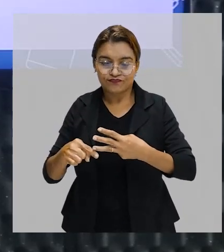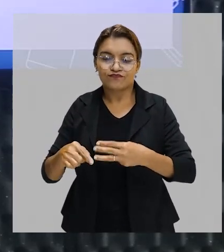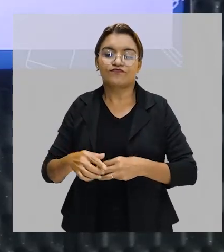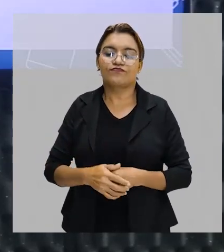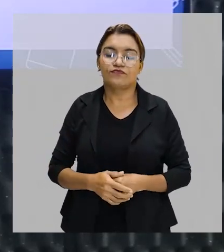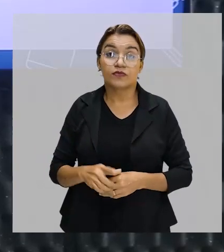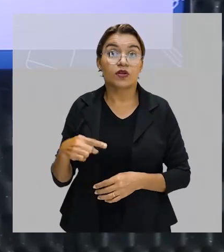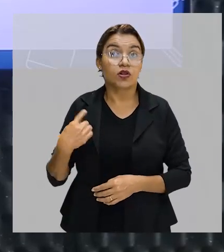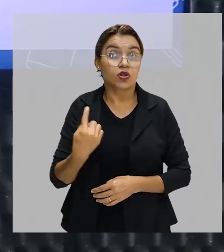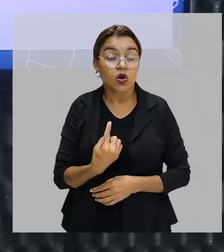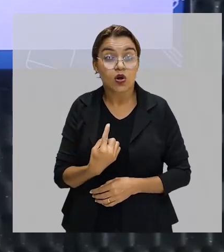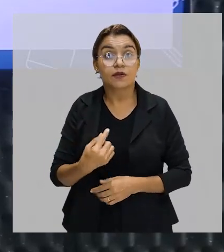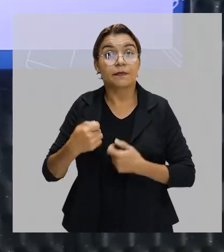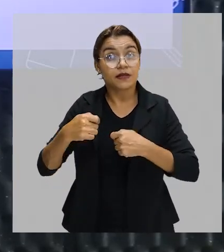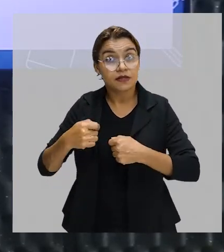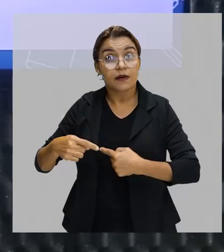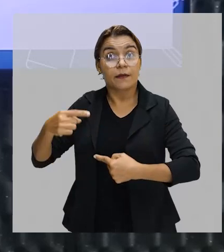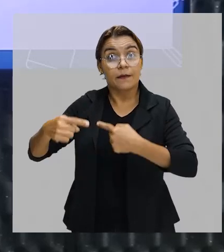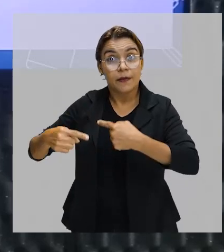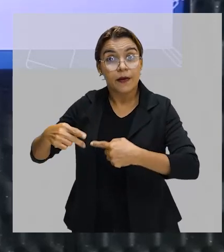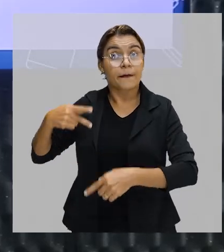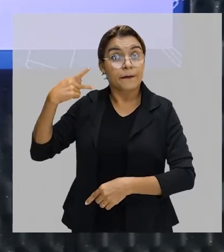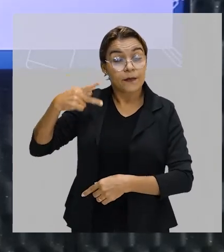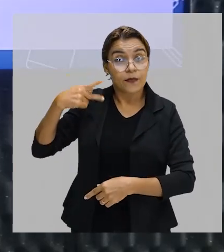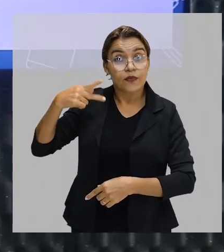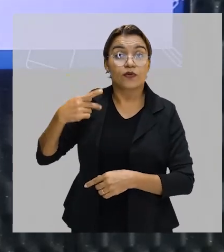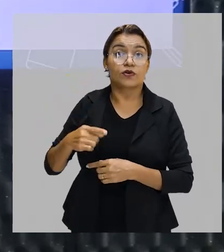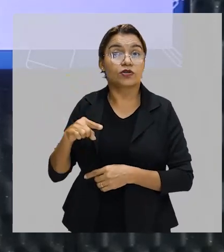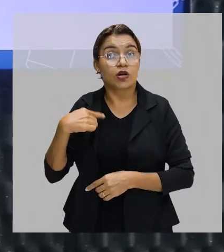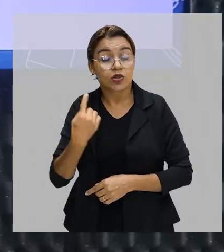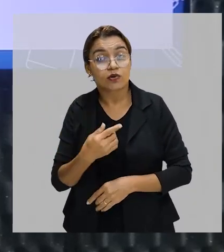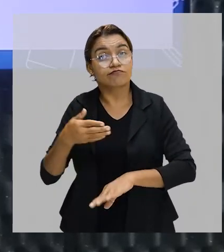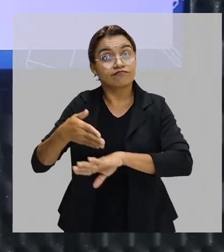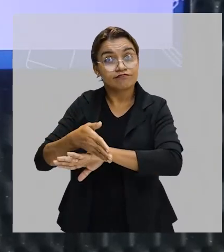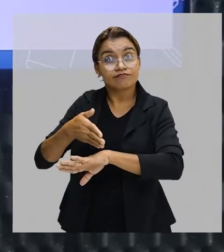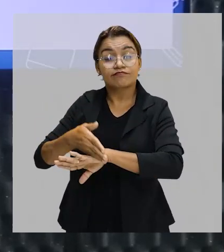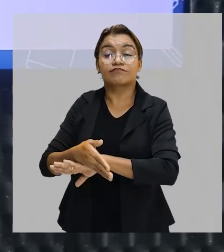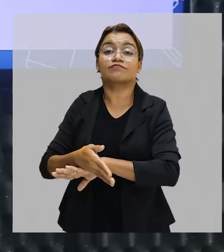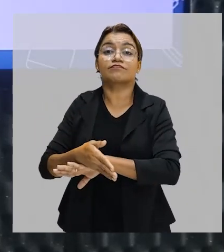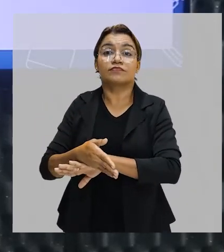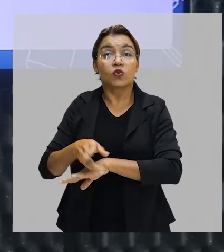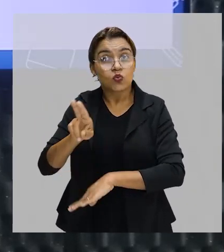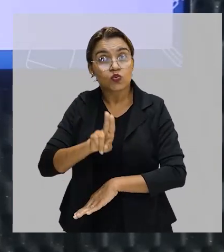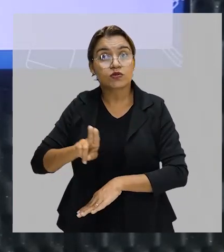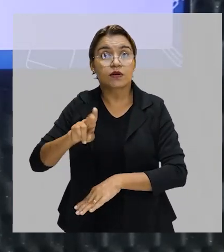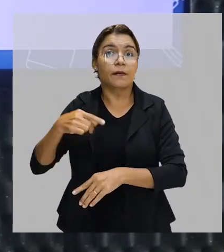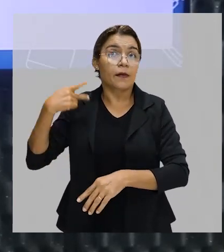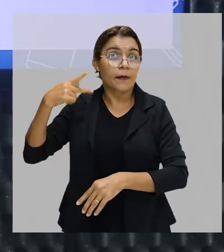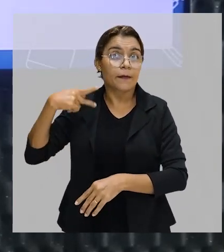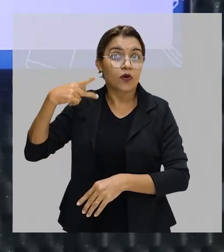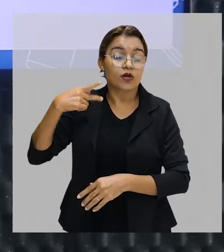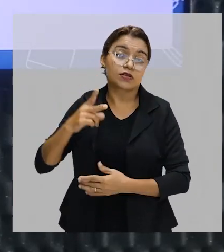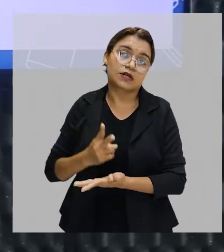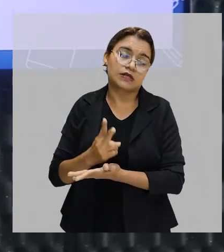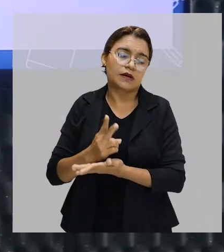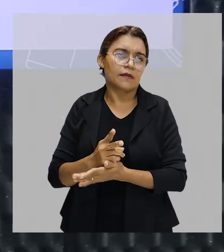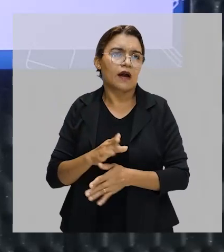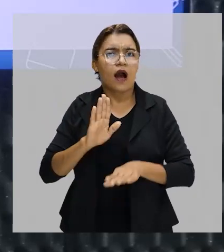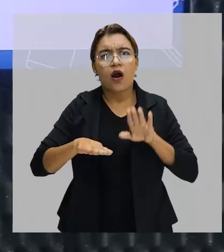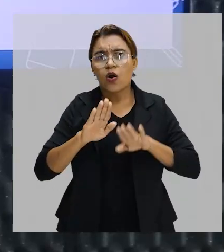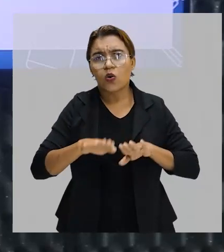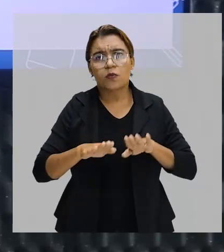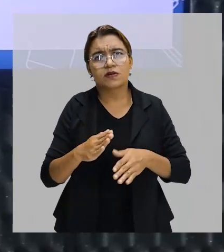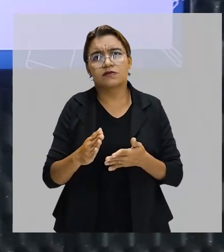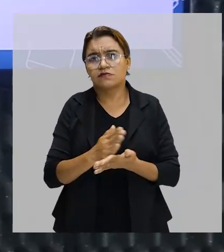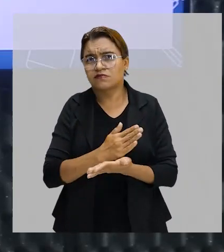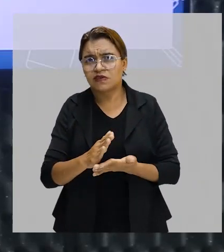a gente não pode viver sem política, né? O homem é um ser político, nós fazemos política o tempo todo. Embora muita gente diga assim, eu não gosto de política.